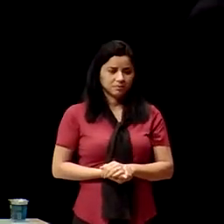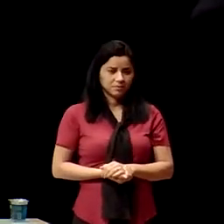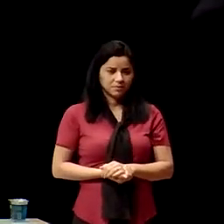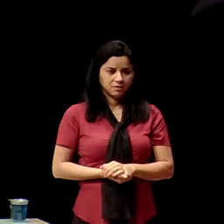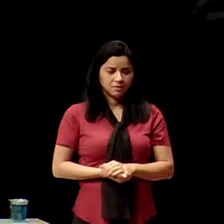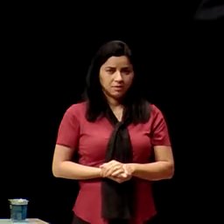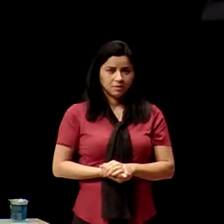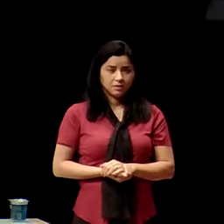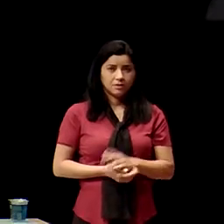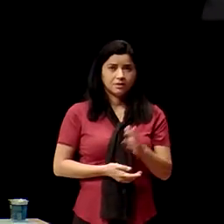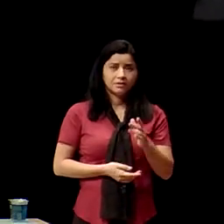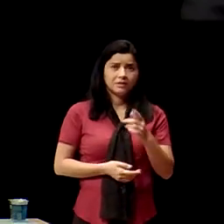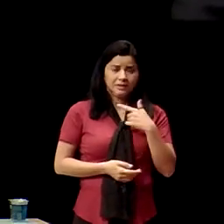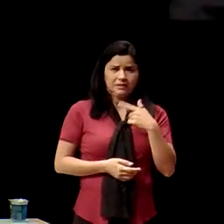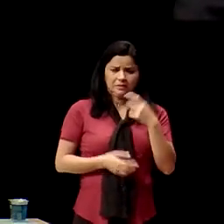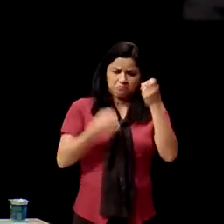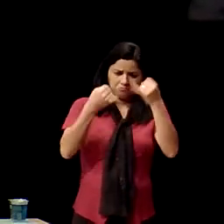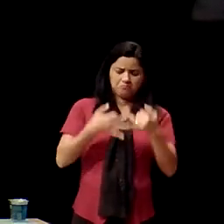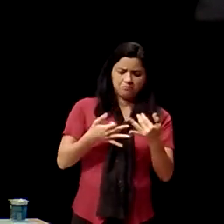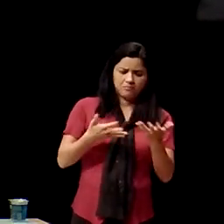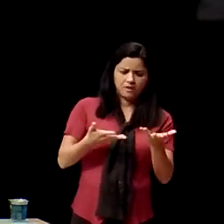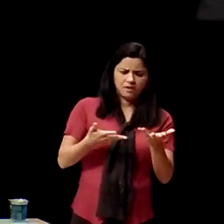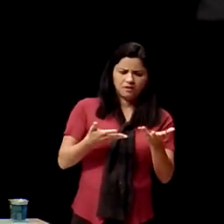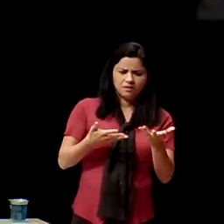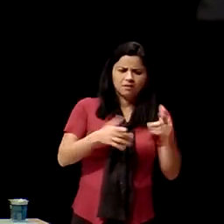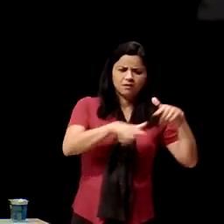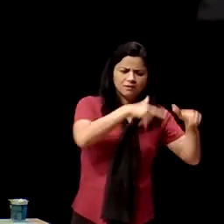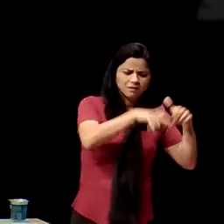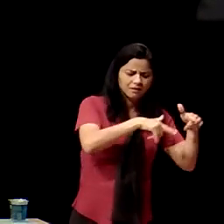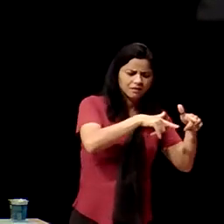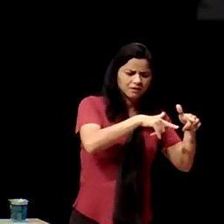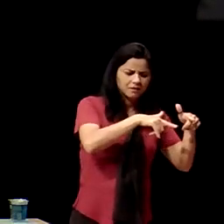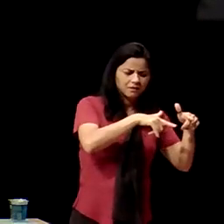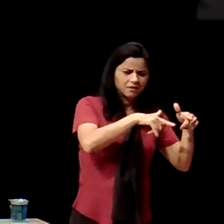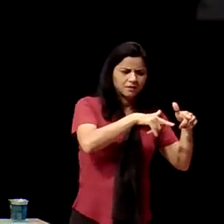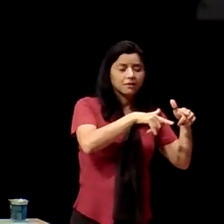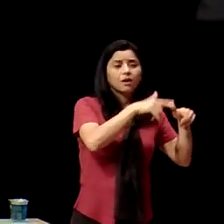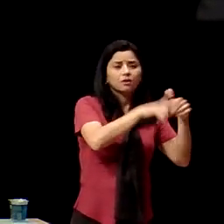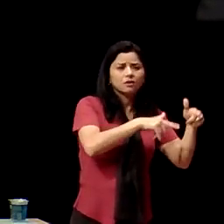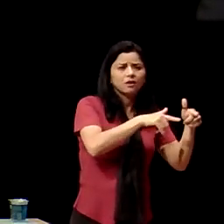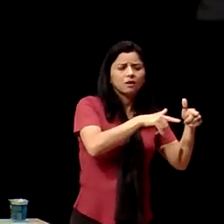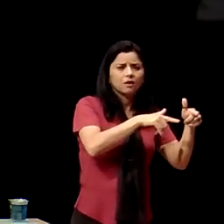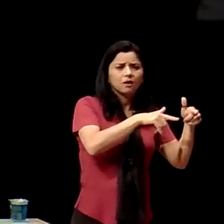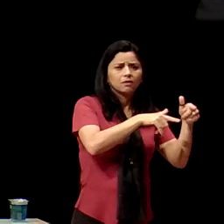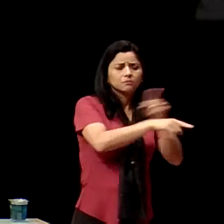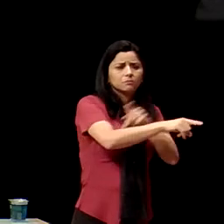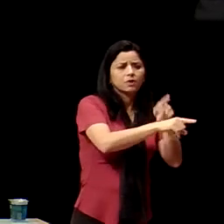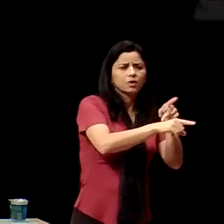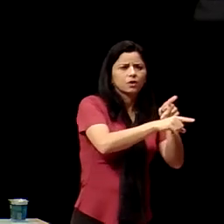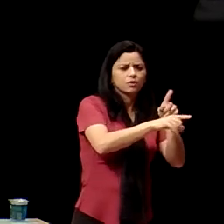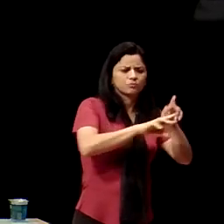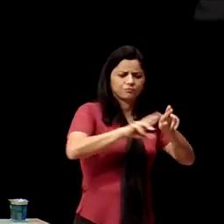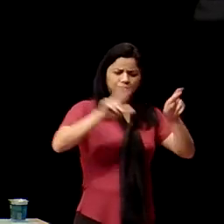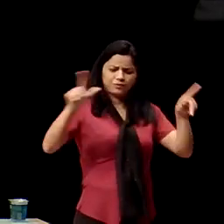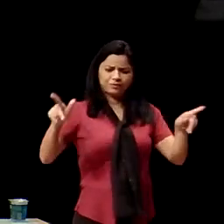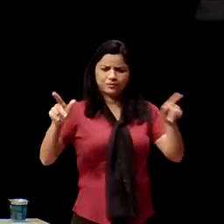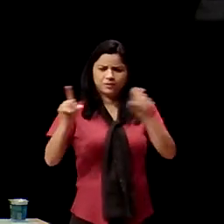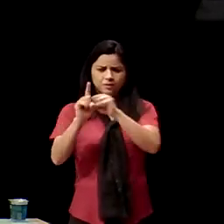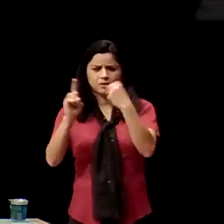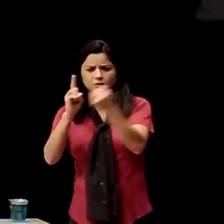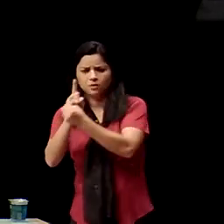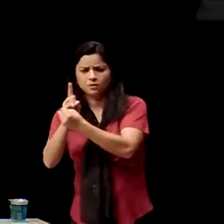social pedagogy. Eu digo o trabalho pedagógico não chamado pedagógico social. In